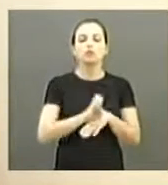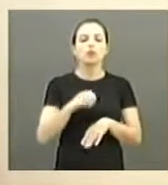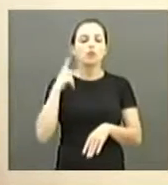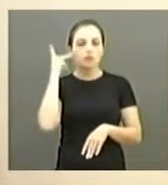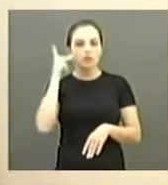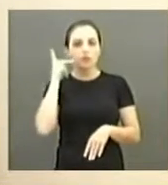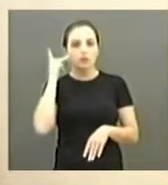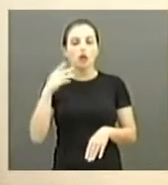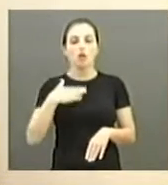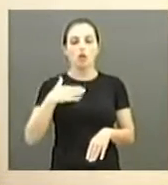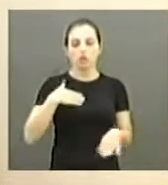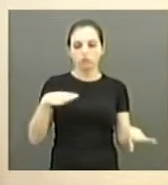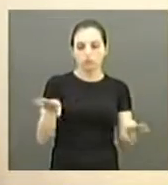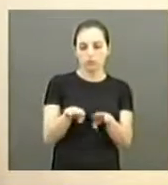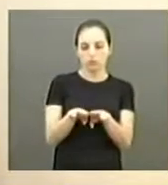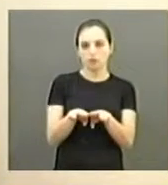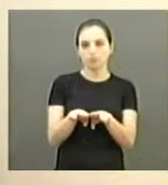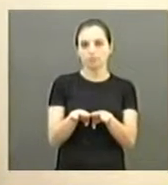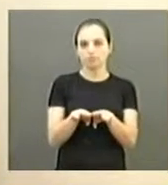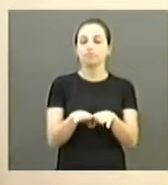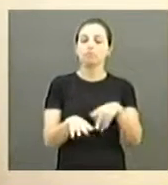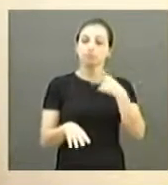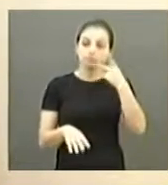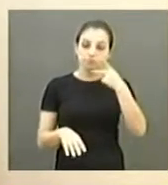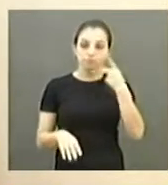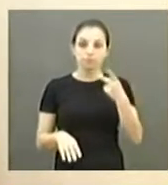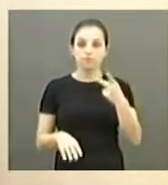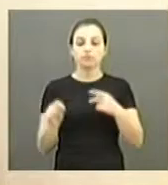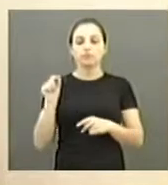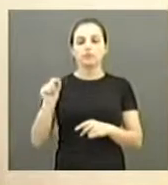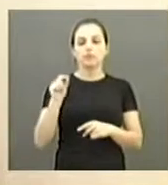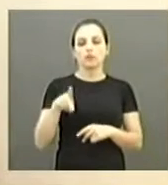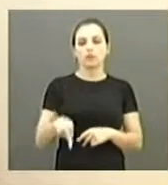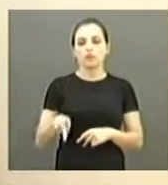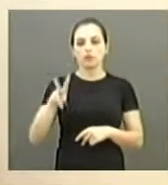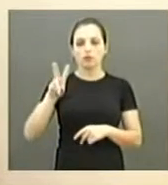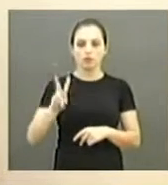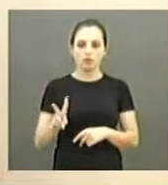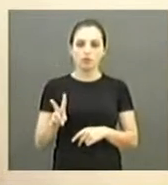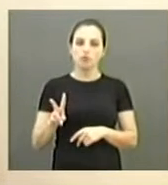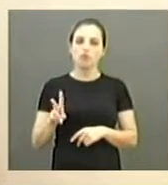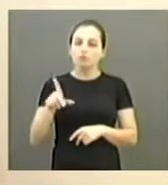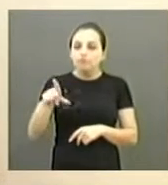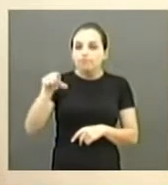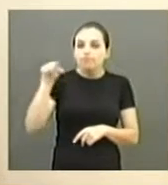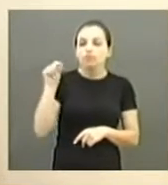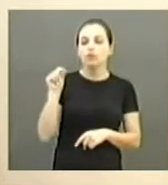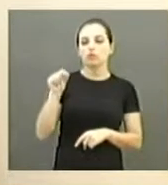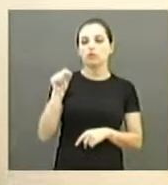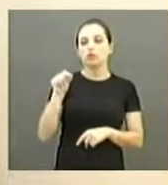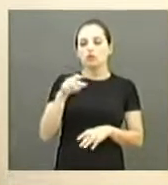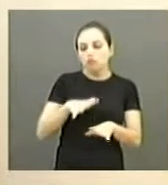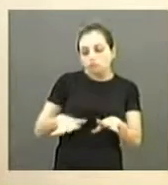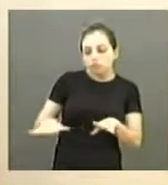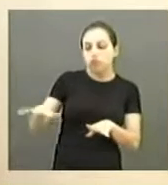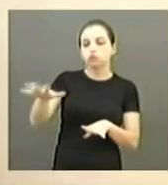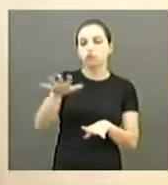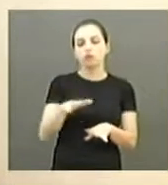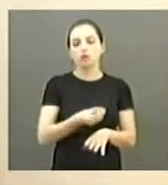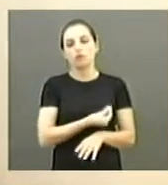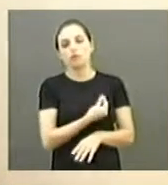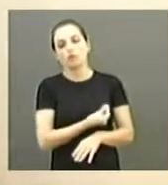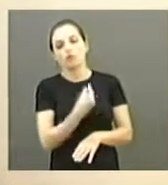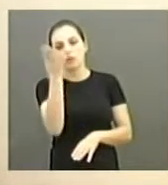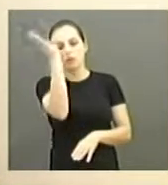eu também estou incluída. Quero dizer que o Partido Verde optou, neste cenário em que nós vivemos